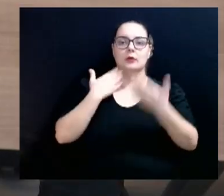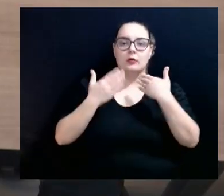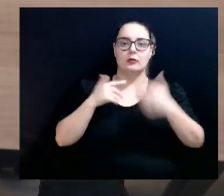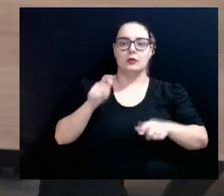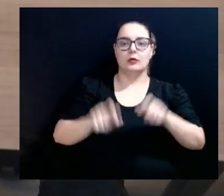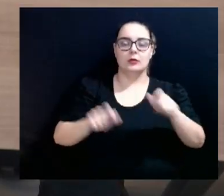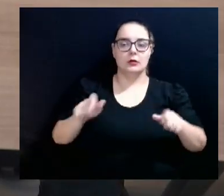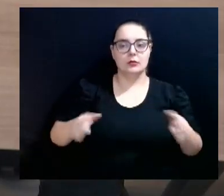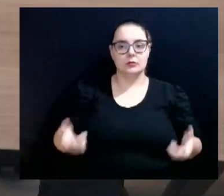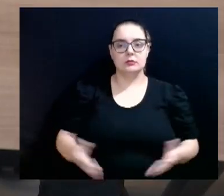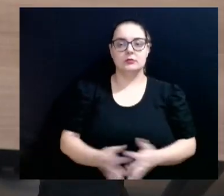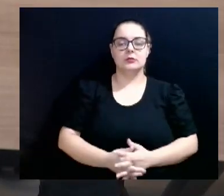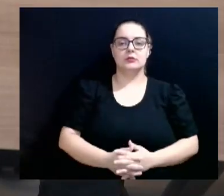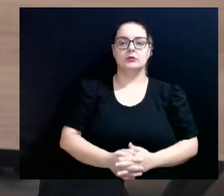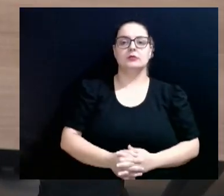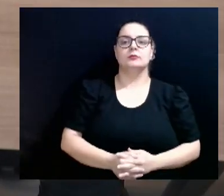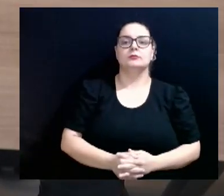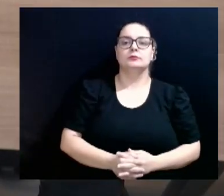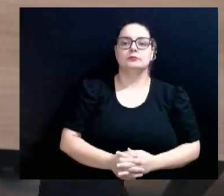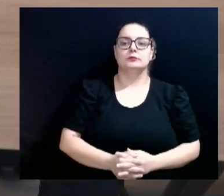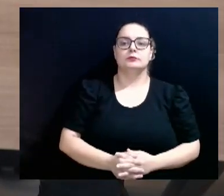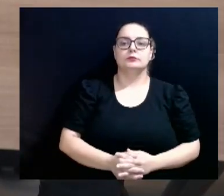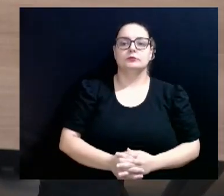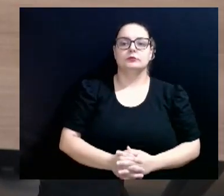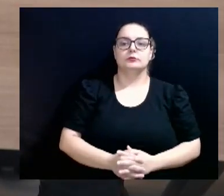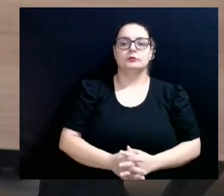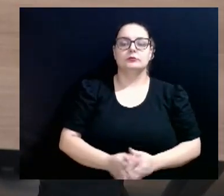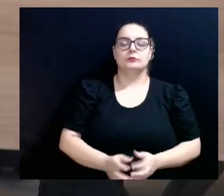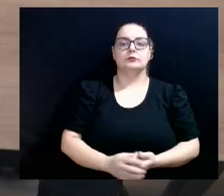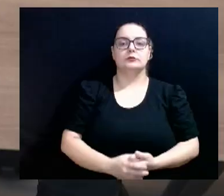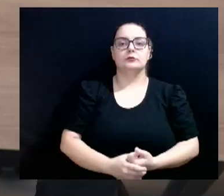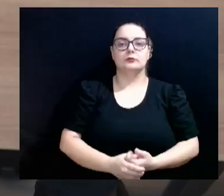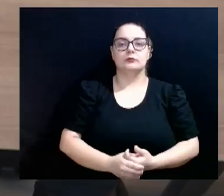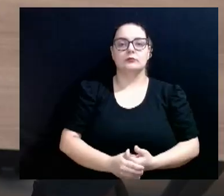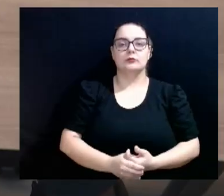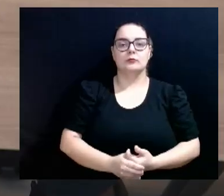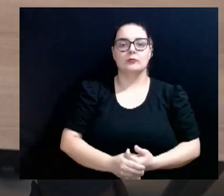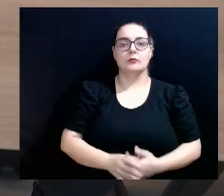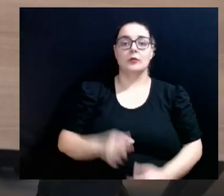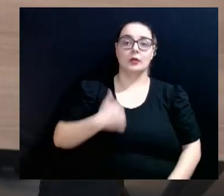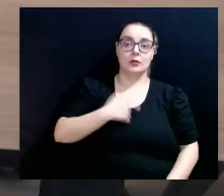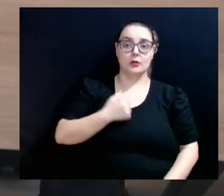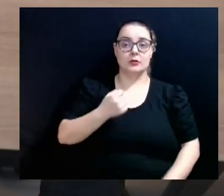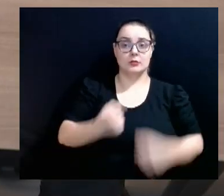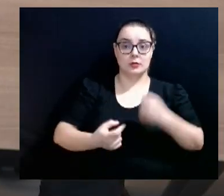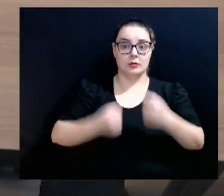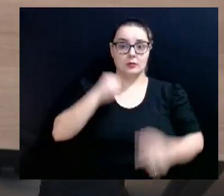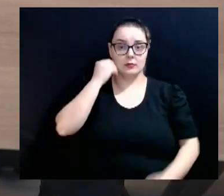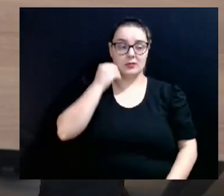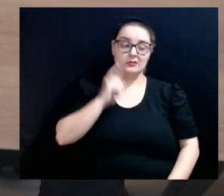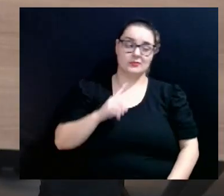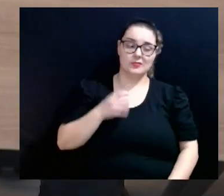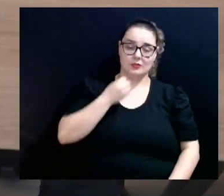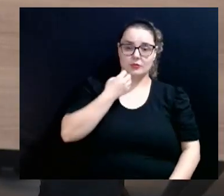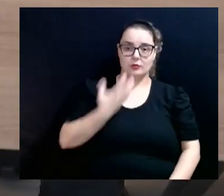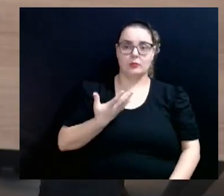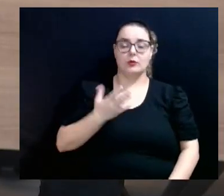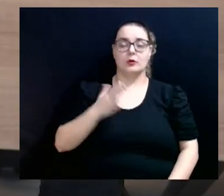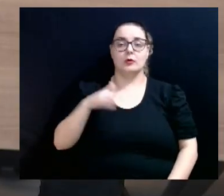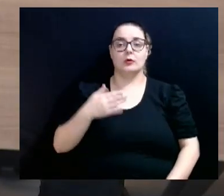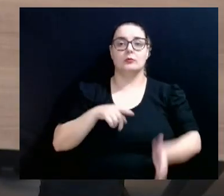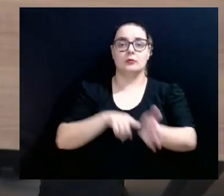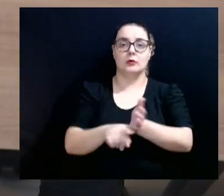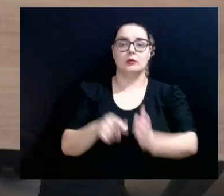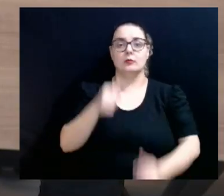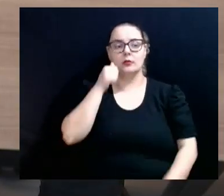tete a tete, né, olho no olho. E a gente tem algumas experiências não muito boas. Quando a gente pergunta para uma mulher, mas há quanto